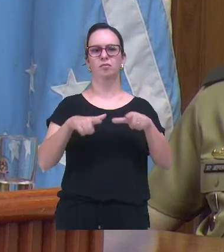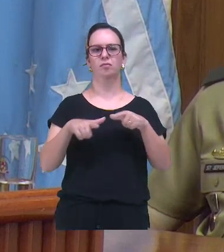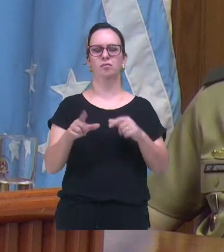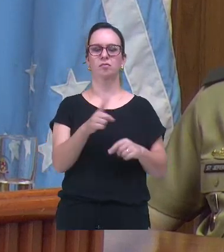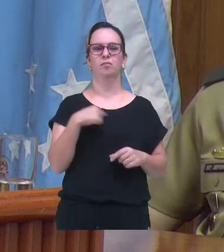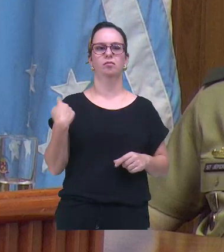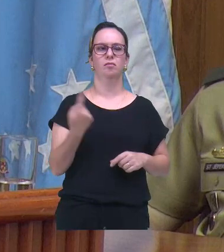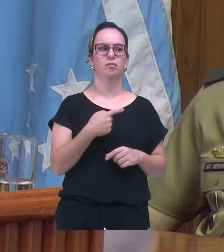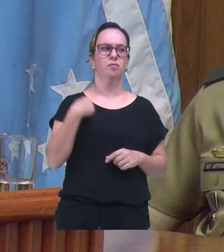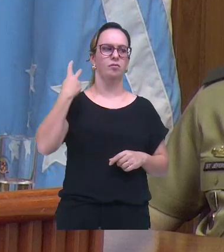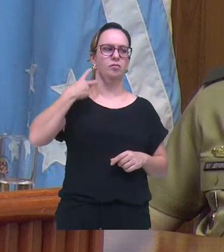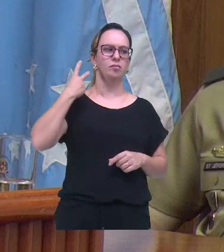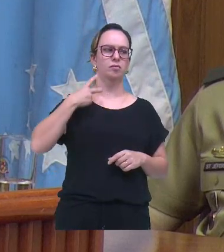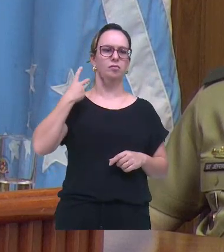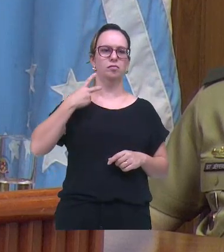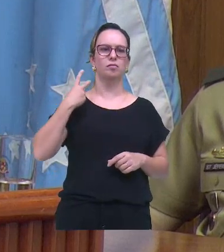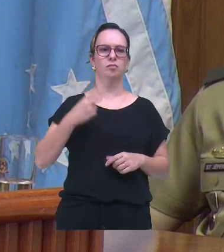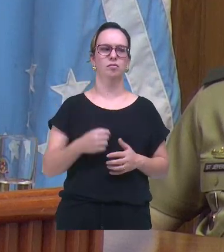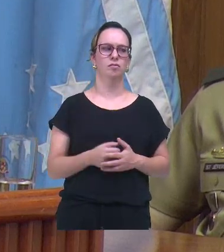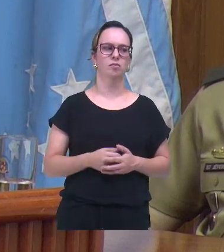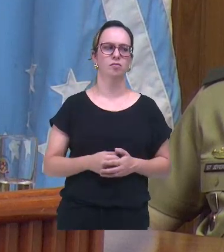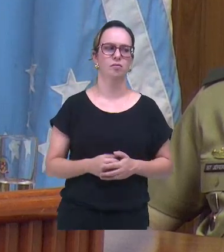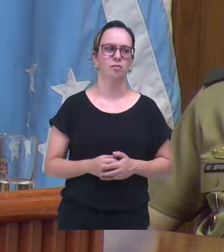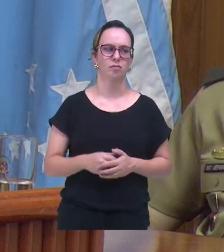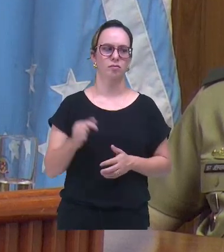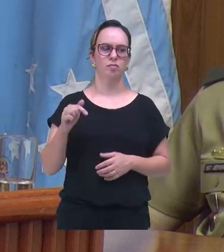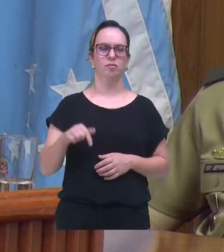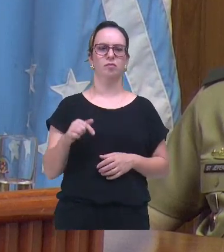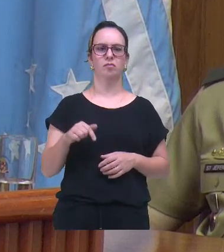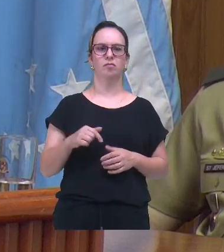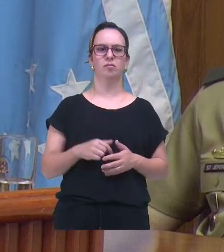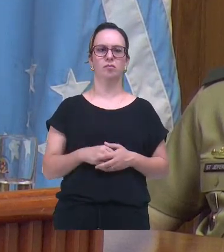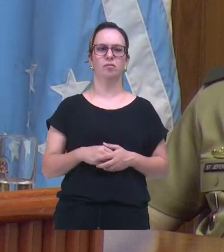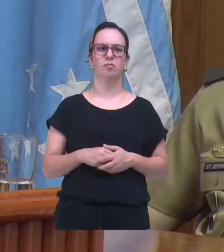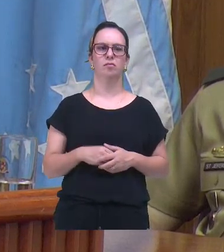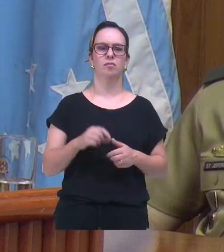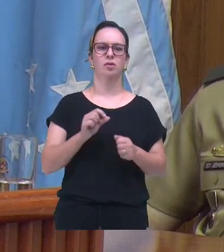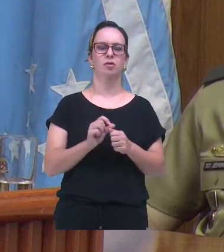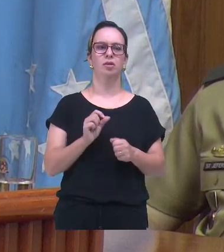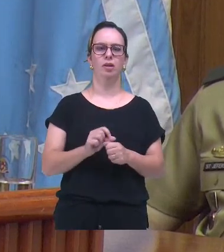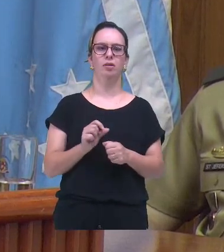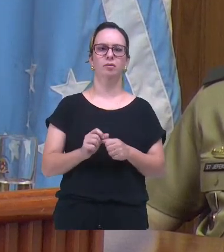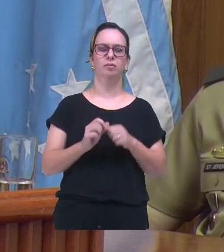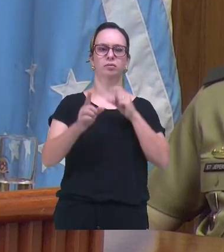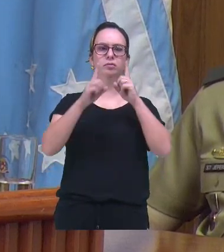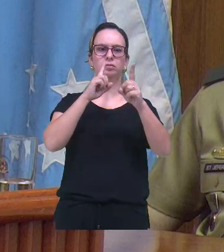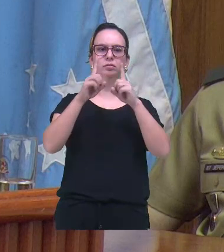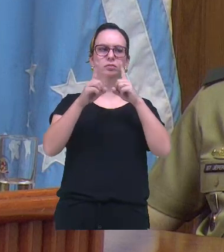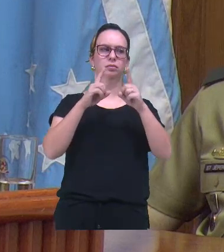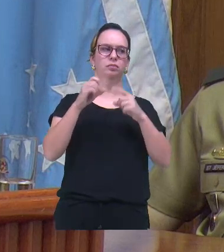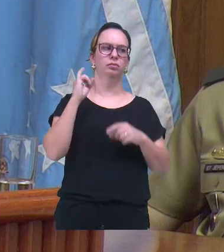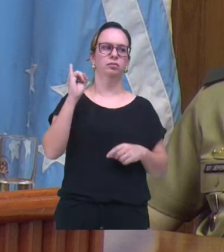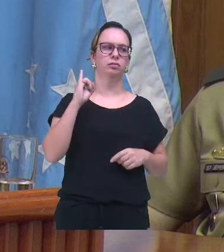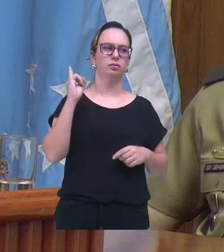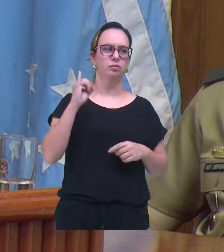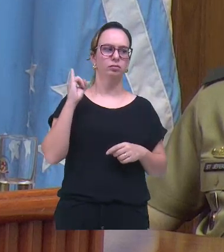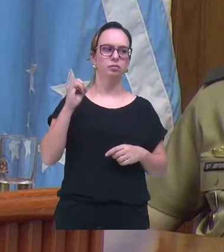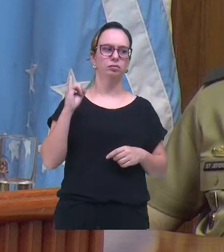vereadores, nesta Casa de Leis. E aqui nós travamos debates importantes pelo futuro da nossa